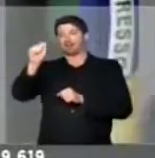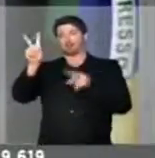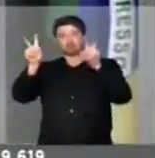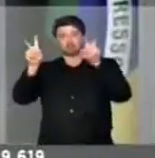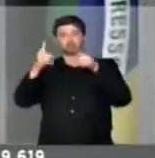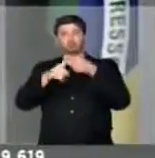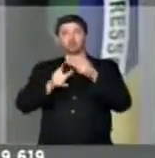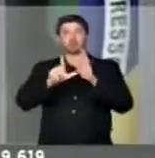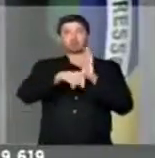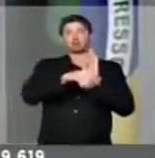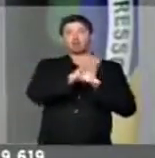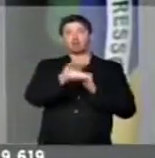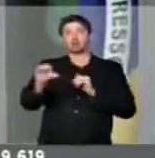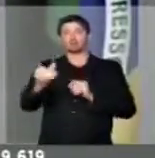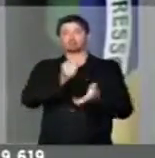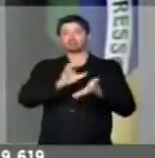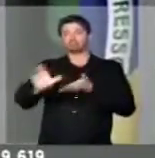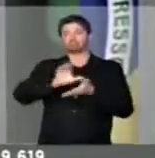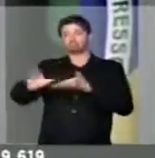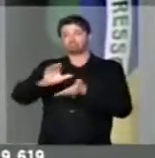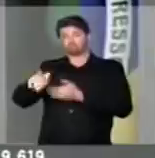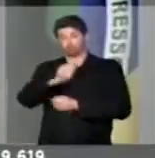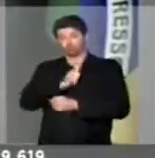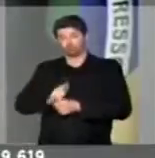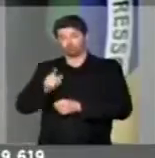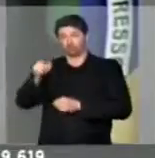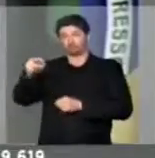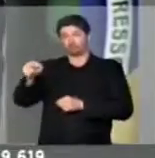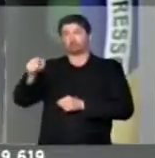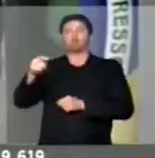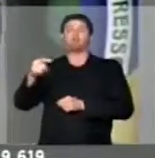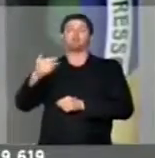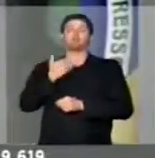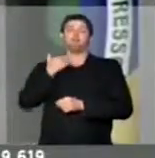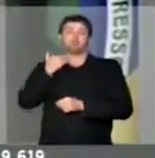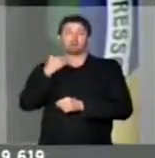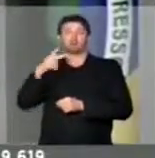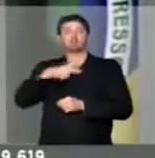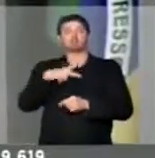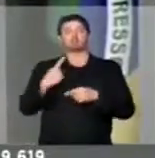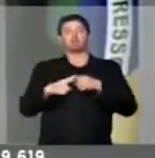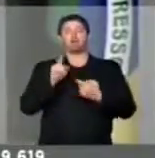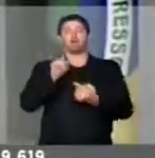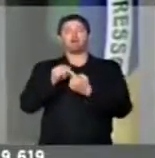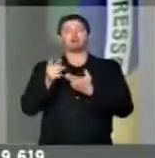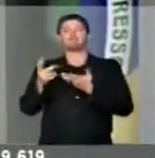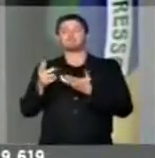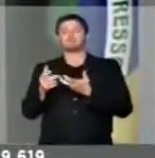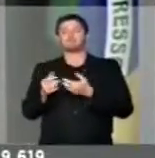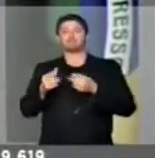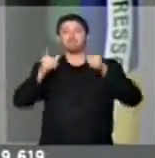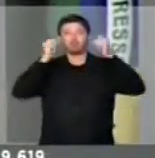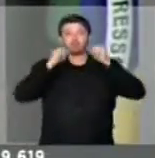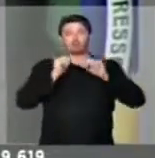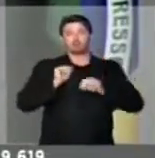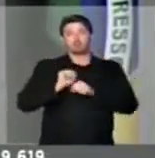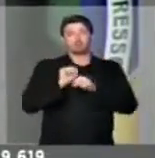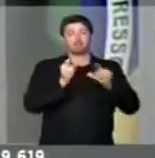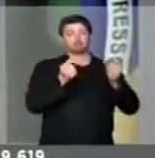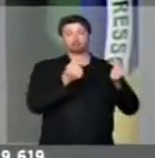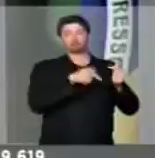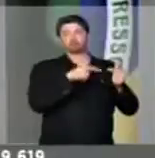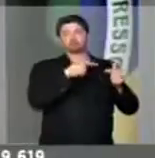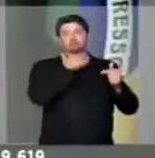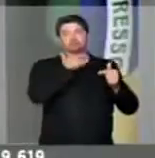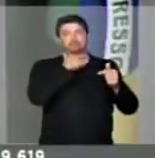atrasar os repasses de verba aos bancos públicos e privados com a intenção de aliviar a